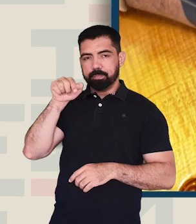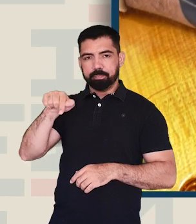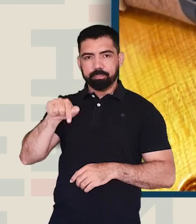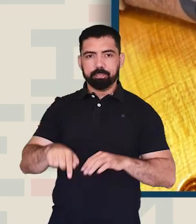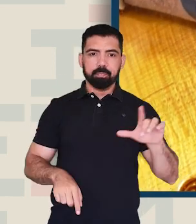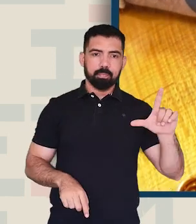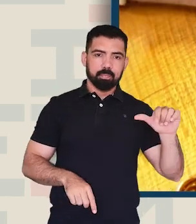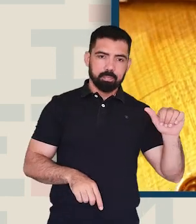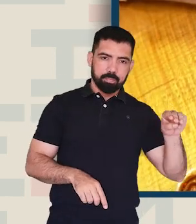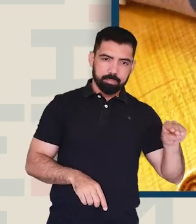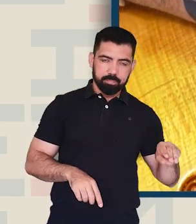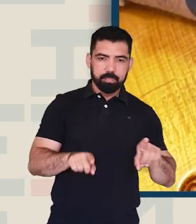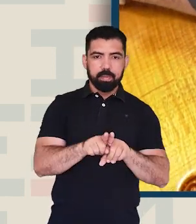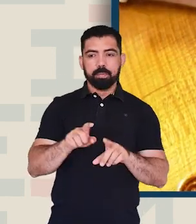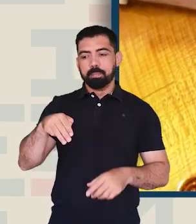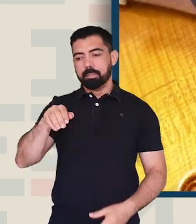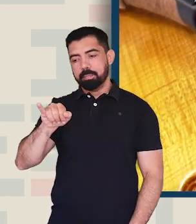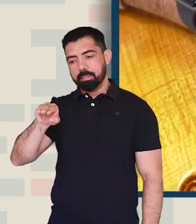Mi.